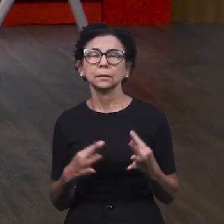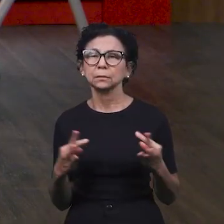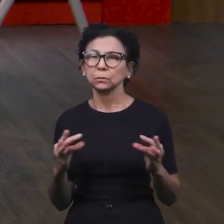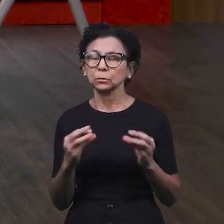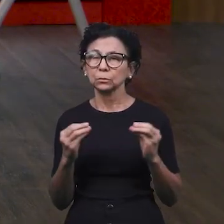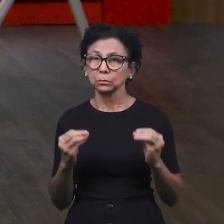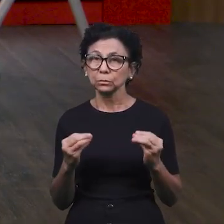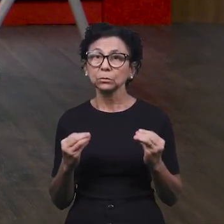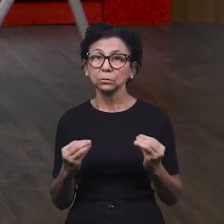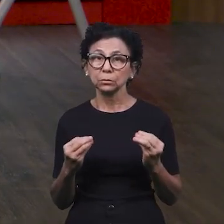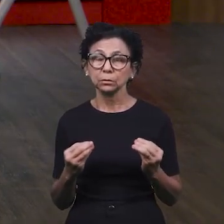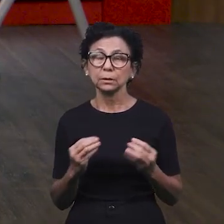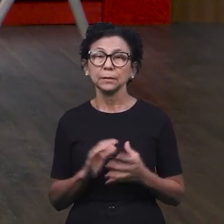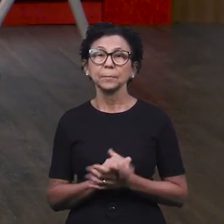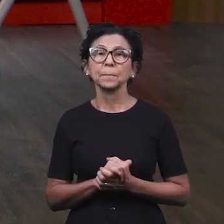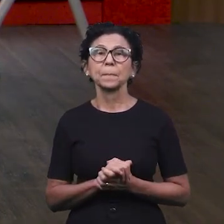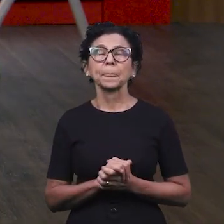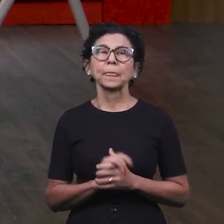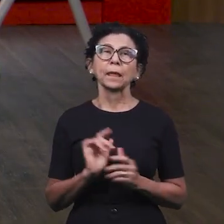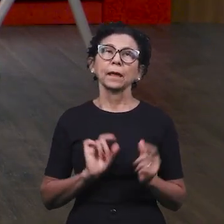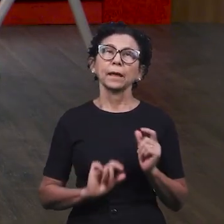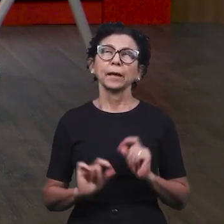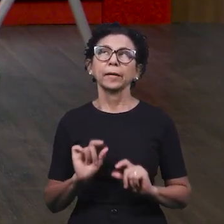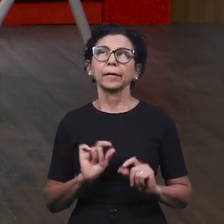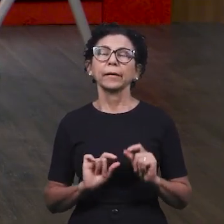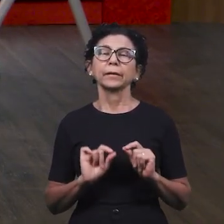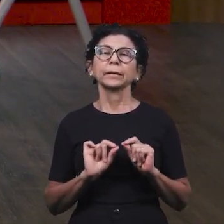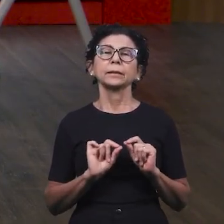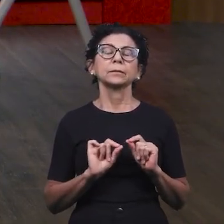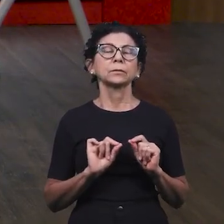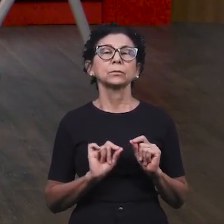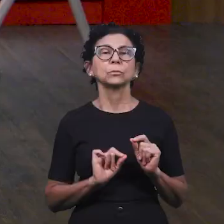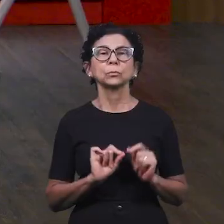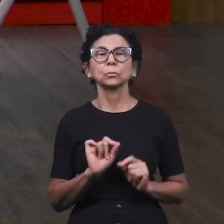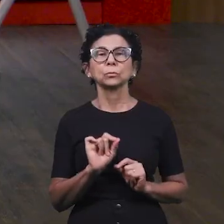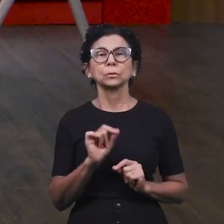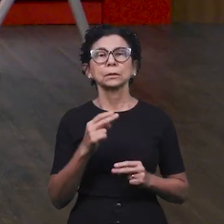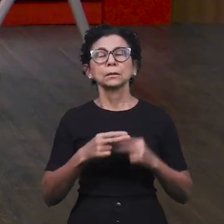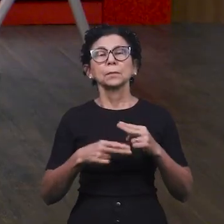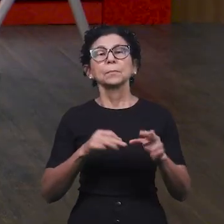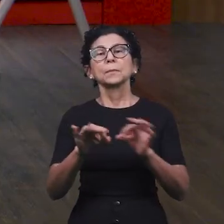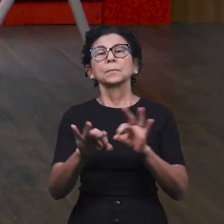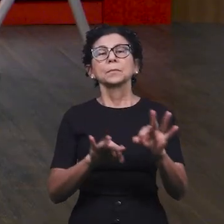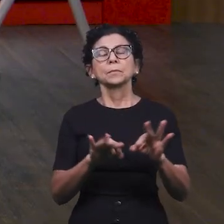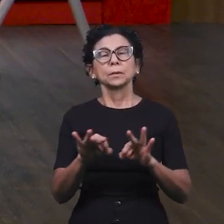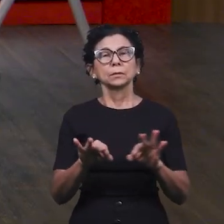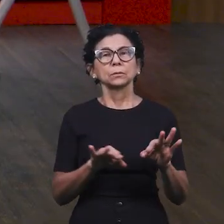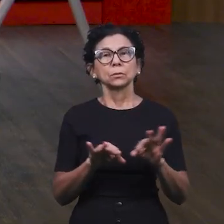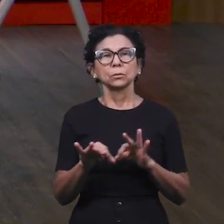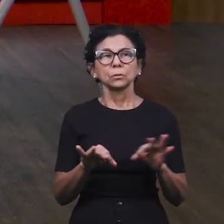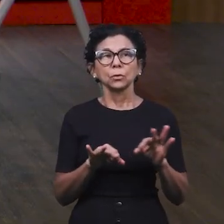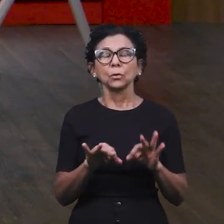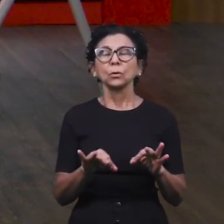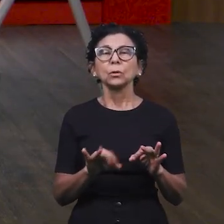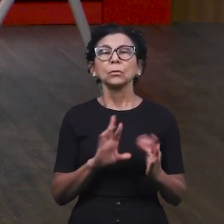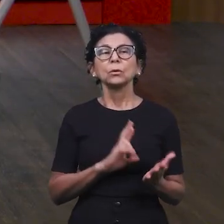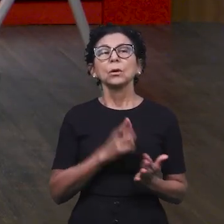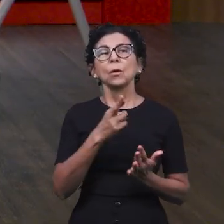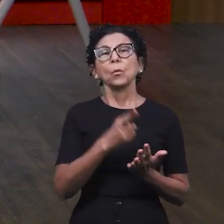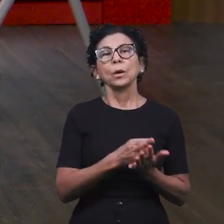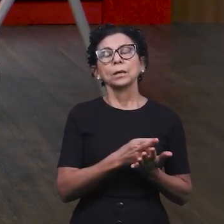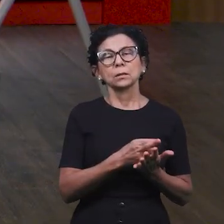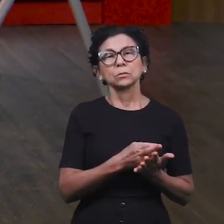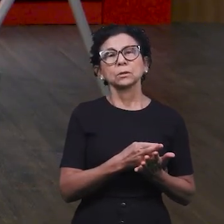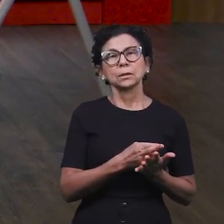ajudou, né? Ou seja, tudo que ele preparou resultou nas positividades